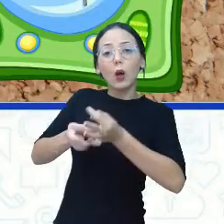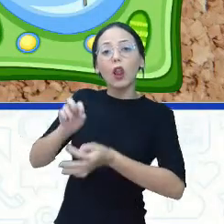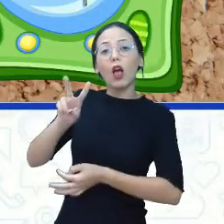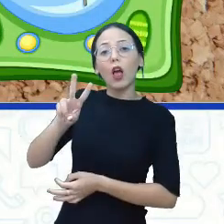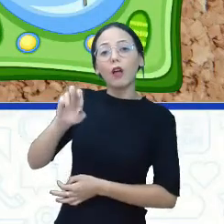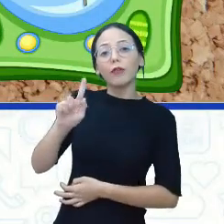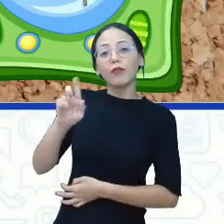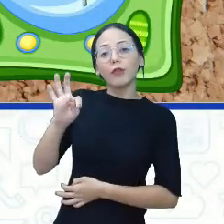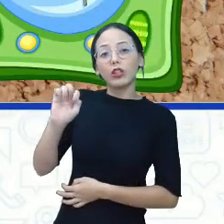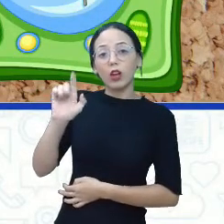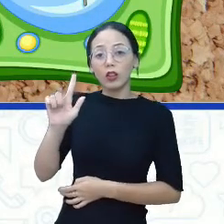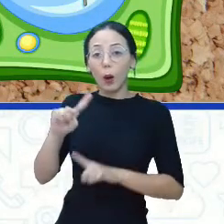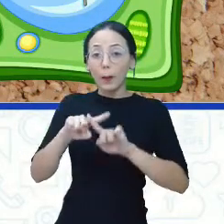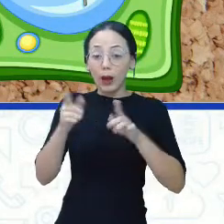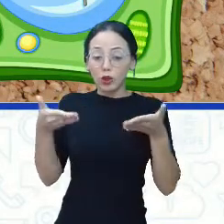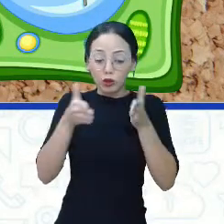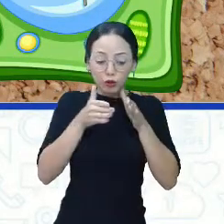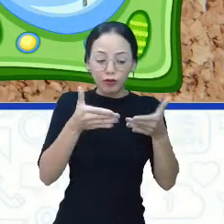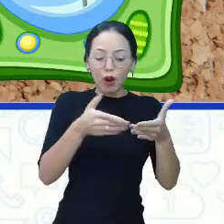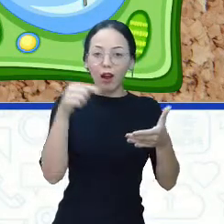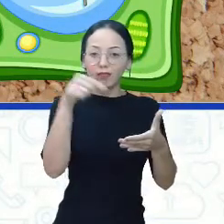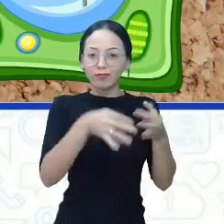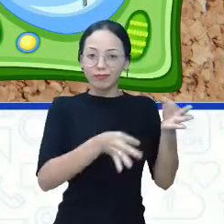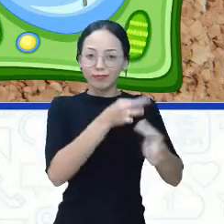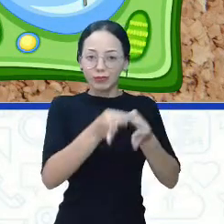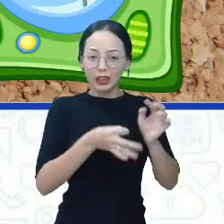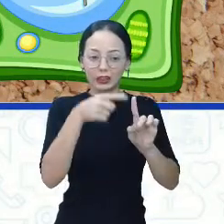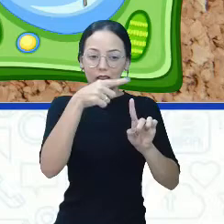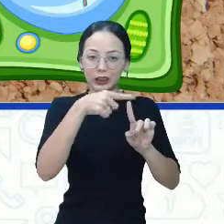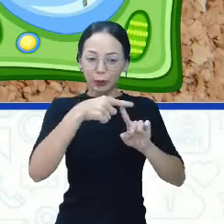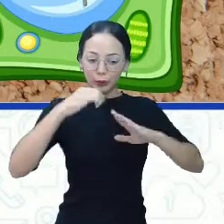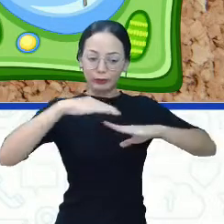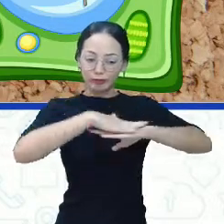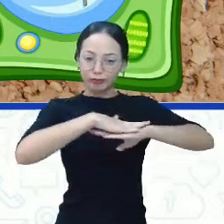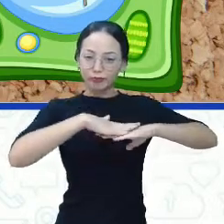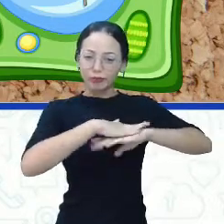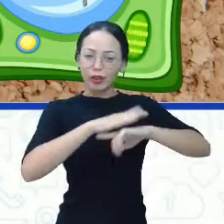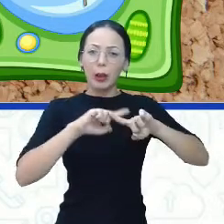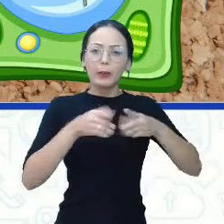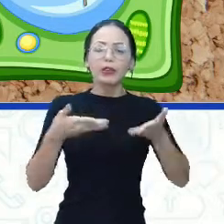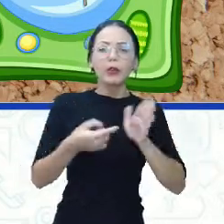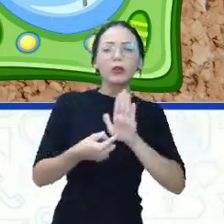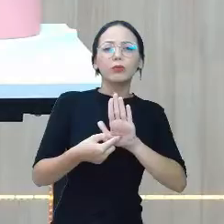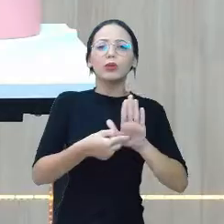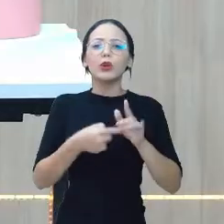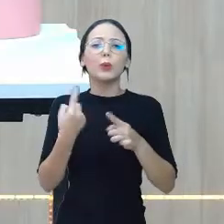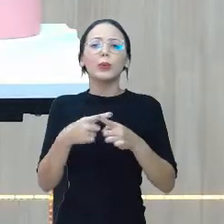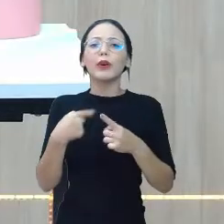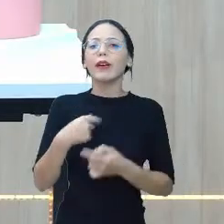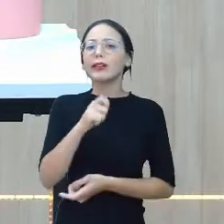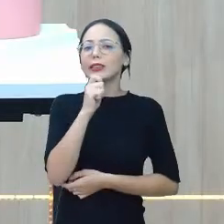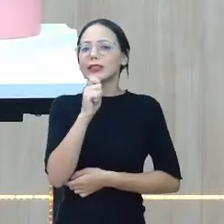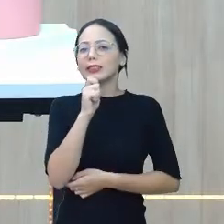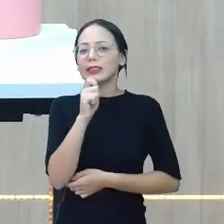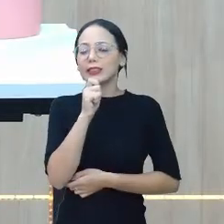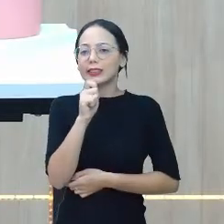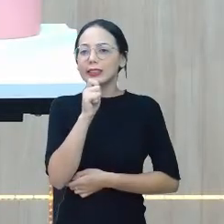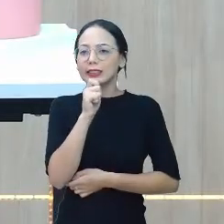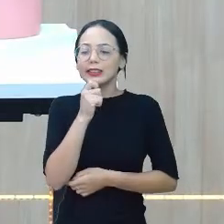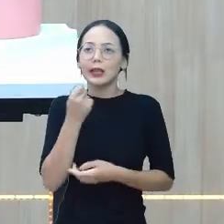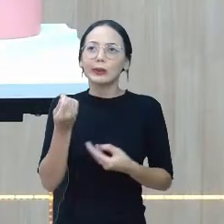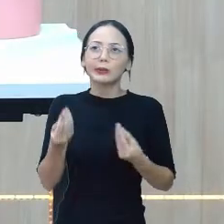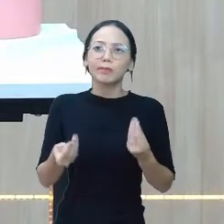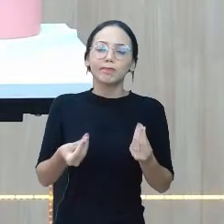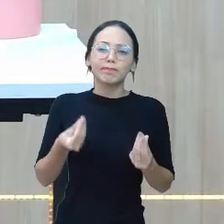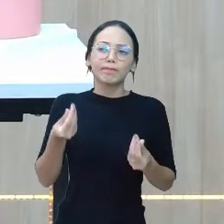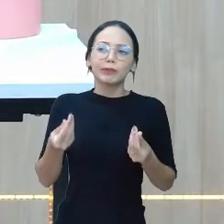uma ênfase maior hoje na célula animal, no tecido animal. Mas aqui eu estou trazendo porque eu estou ainda, né,